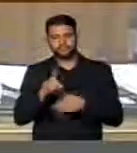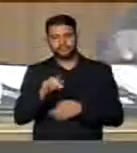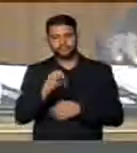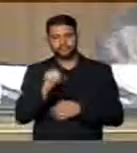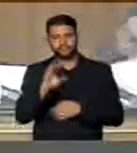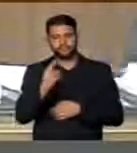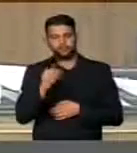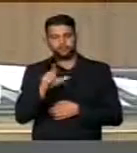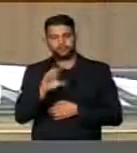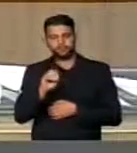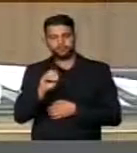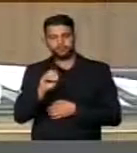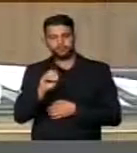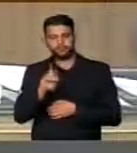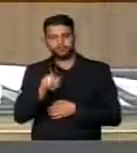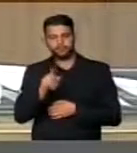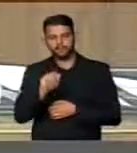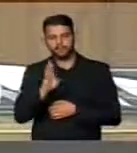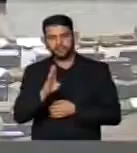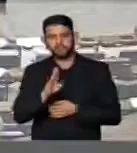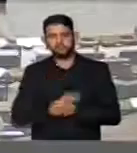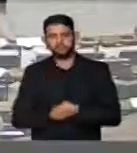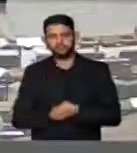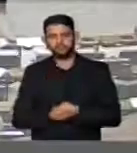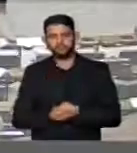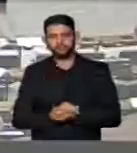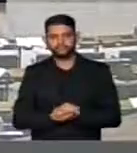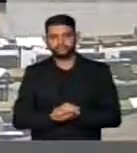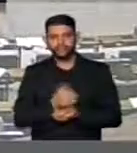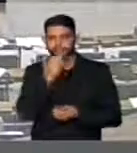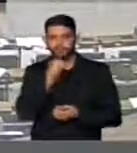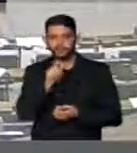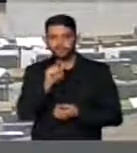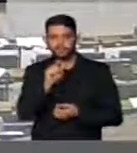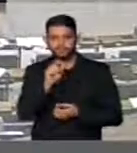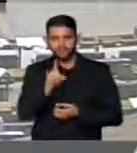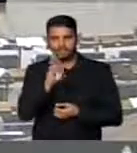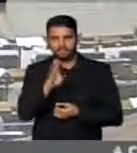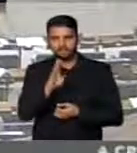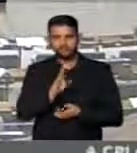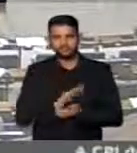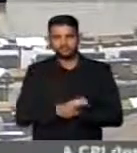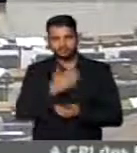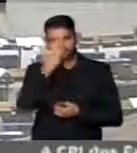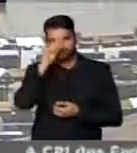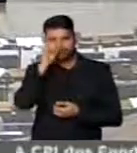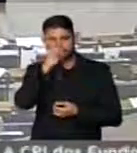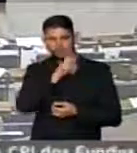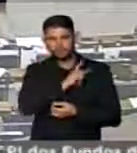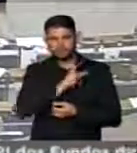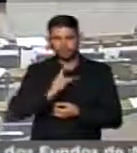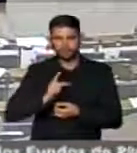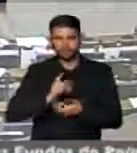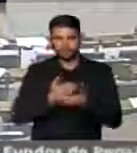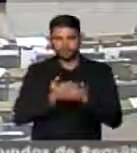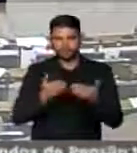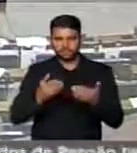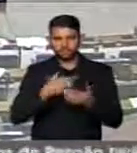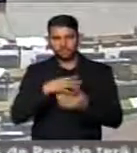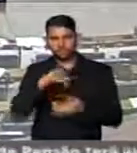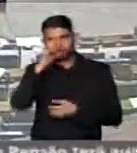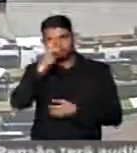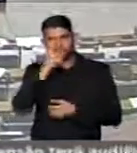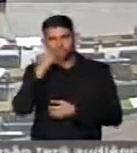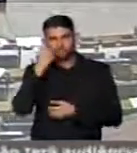Daniel Coelho, pelo PMDB. Ou pelo PSDB, desculpa. PSDB. Obrigado, senhor presidente,